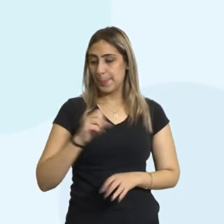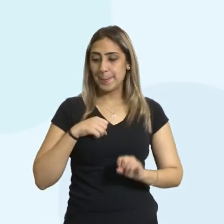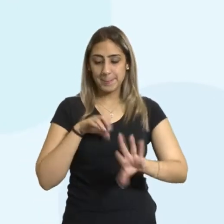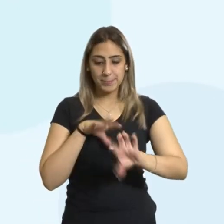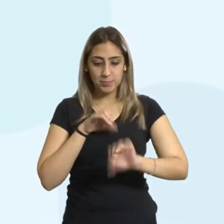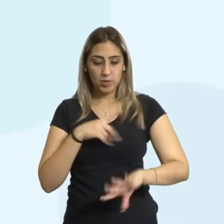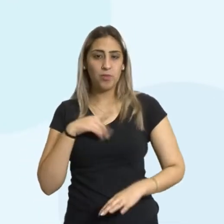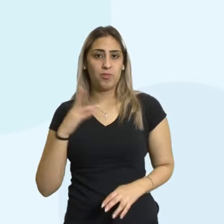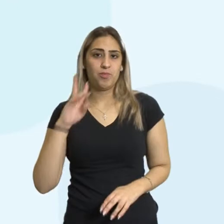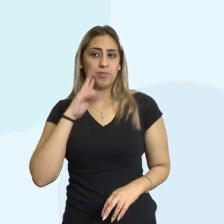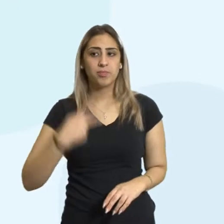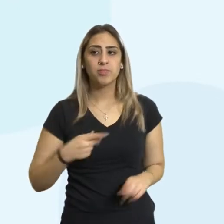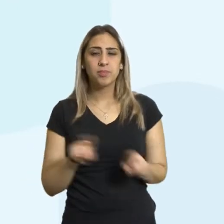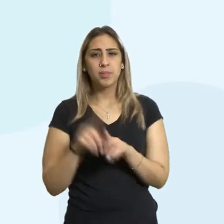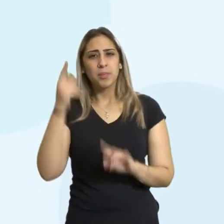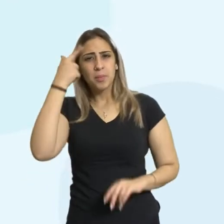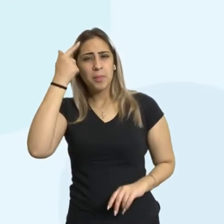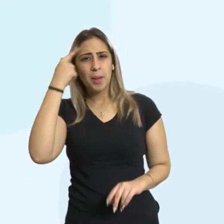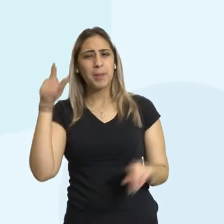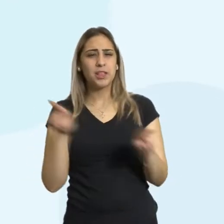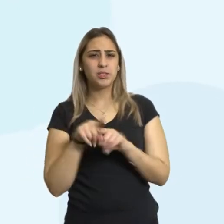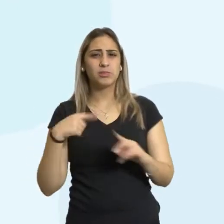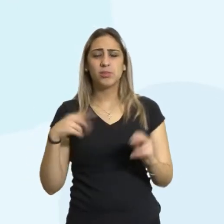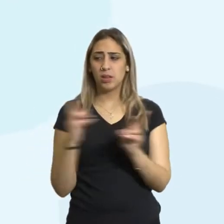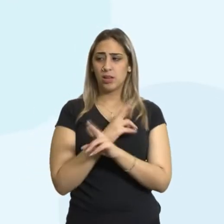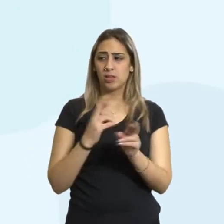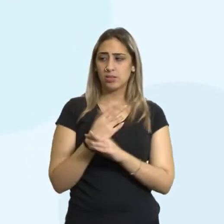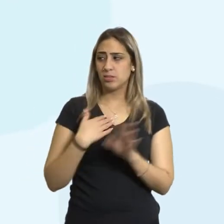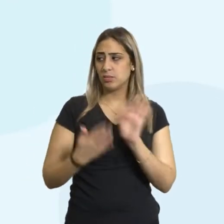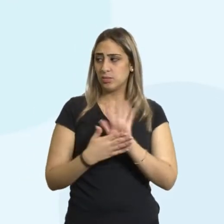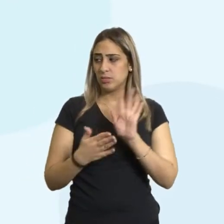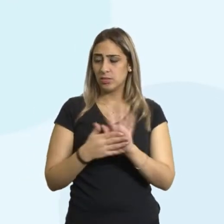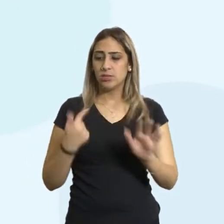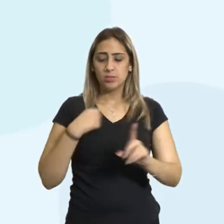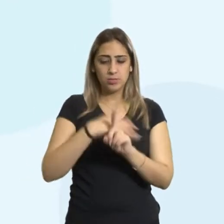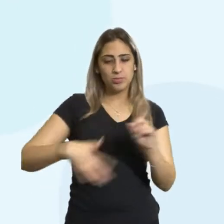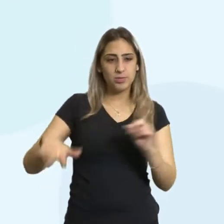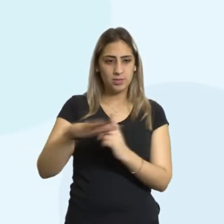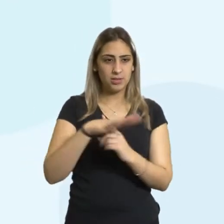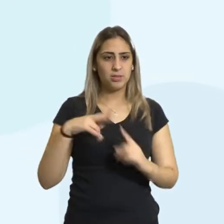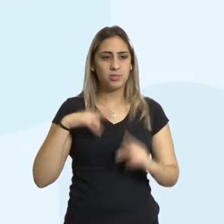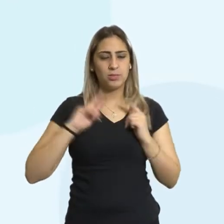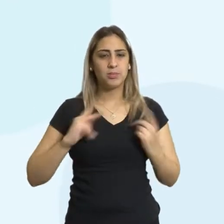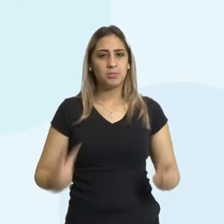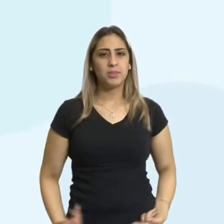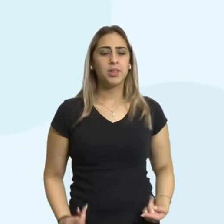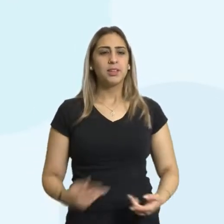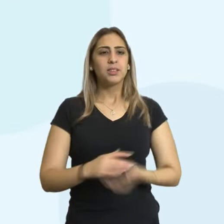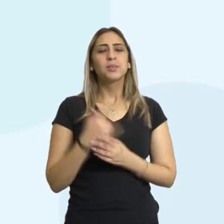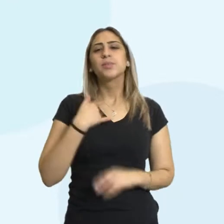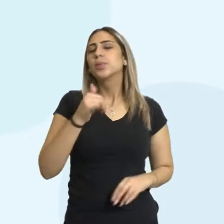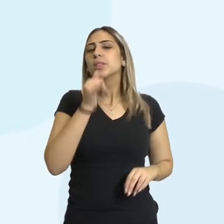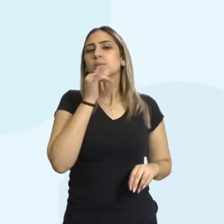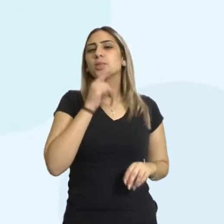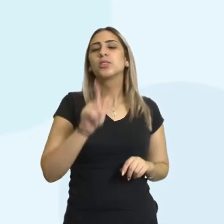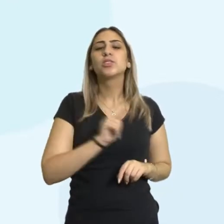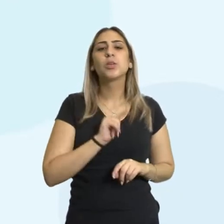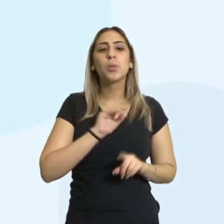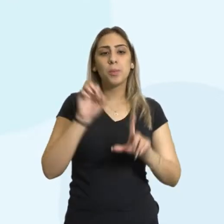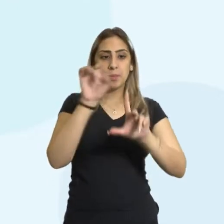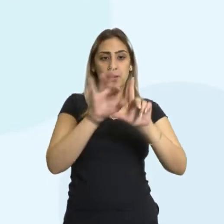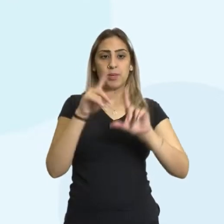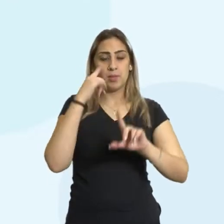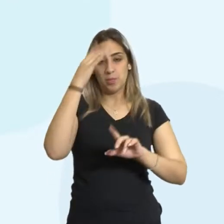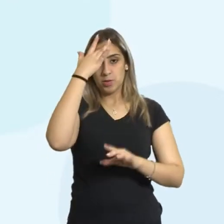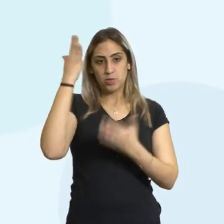educação física como pra mente né e as relações afetivas e sociais ser humano por exemplo aqui a gente tem uma imagem